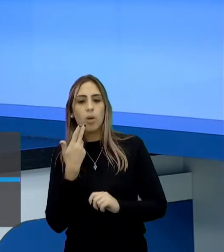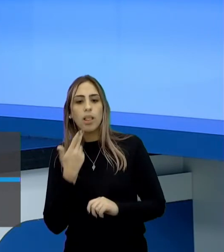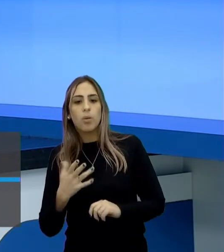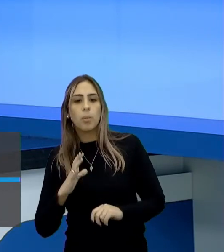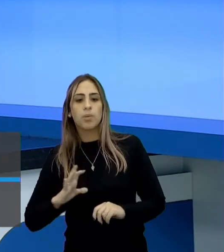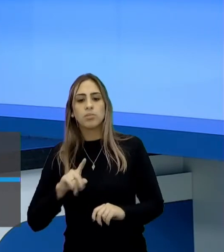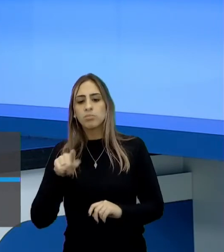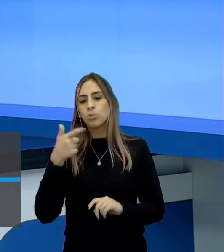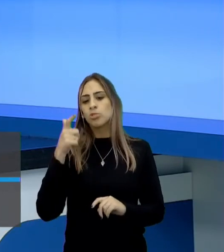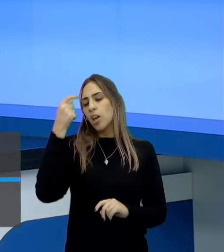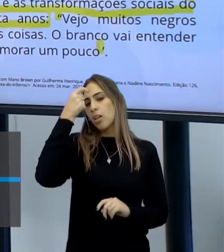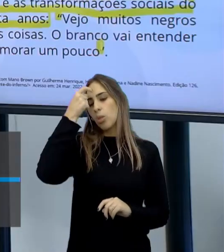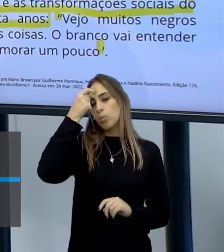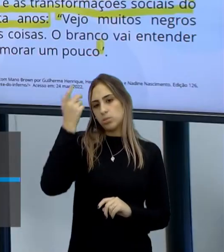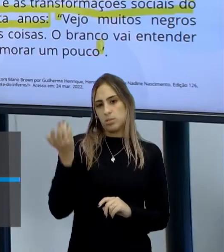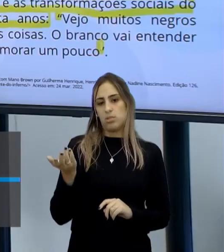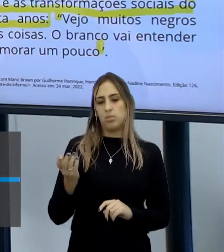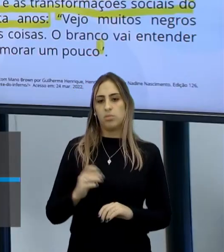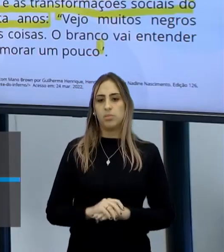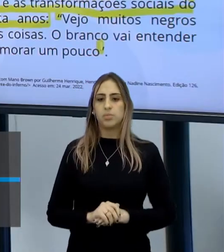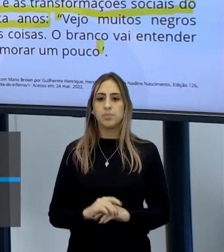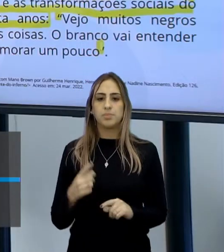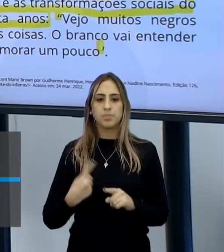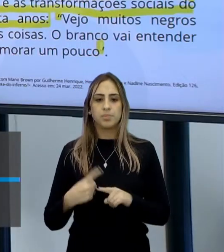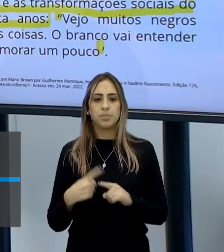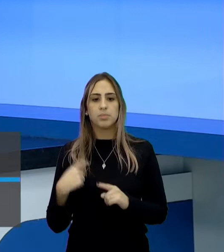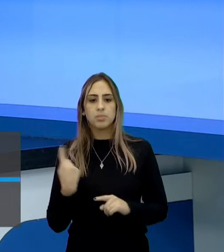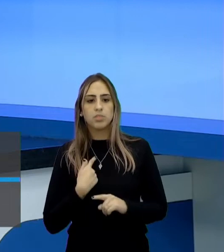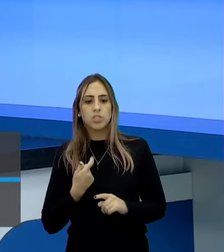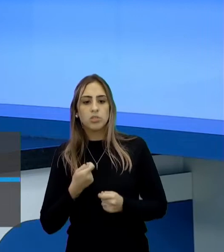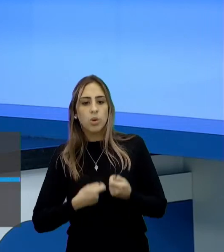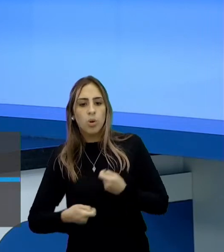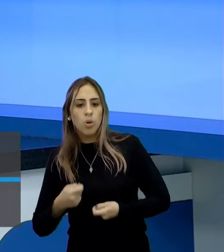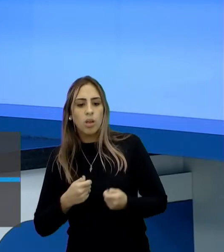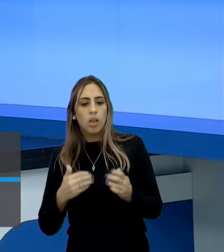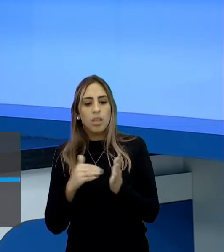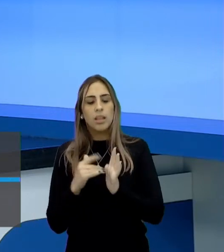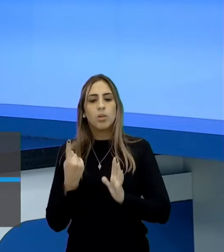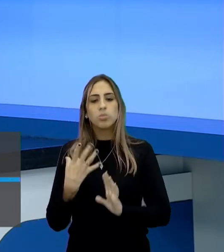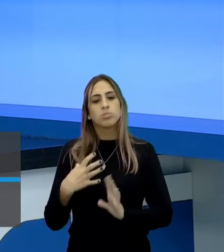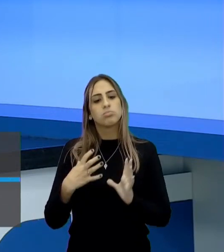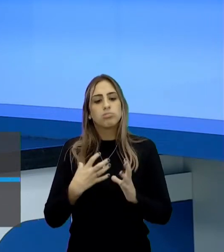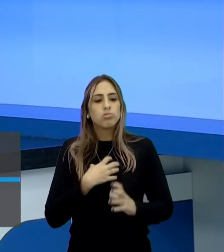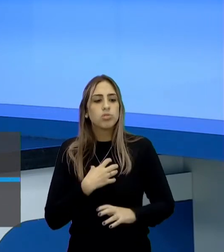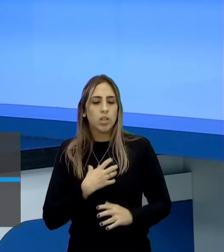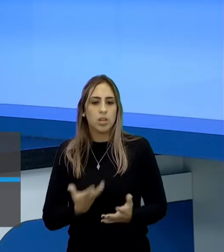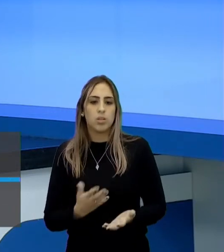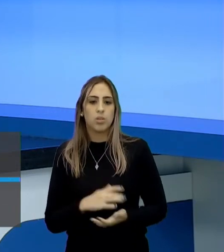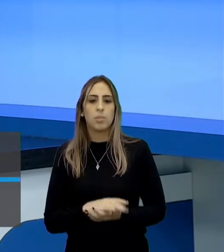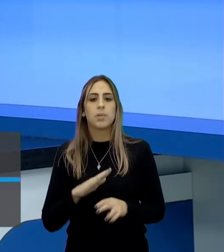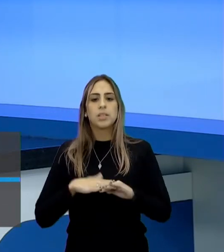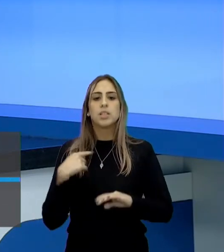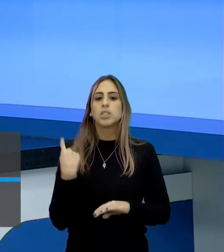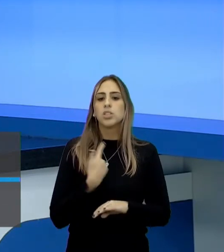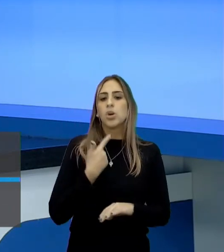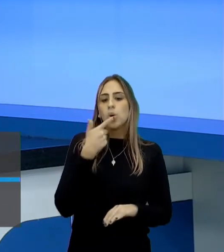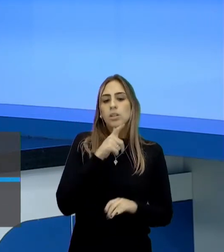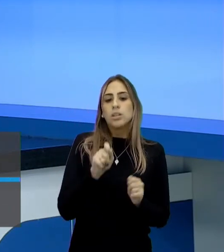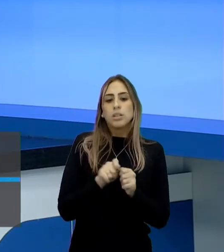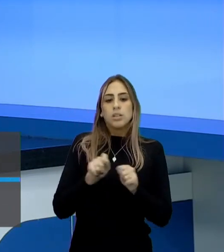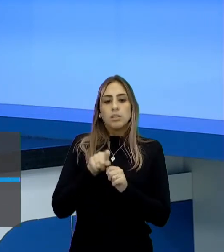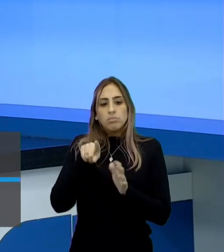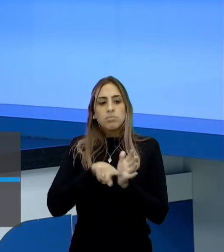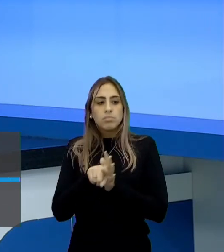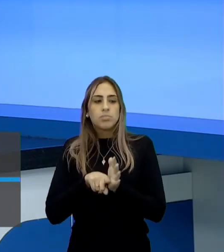tido essa noção, mas porque a gente controla também até certo ponto, né? Mas aí a gente consegue fazer essa